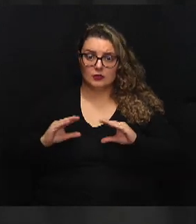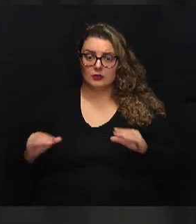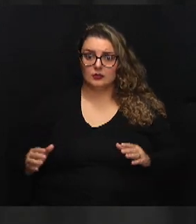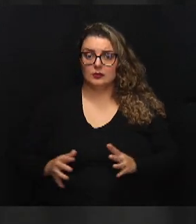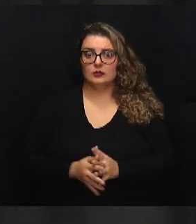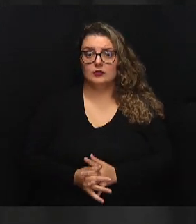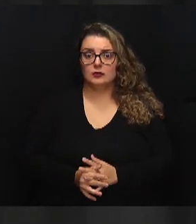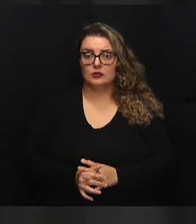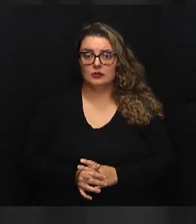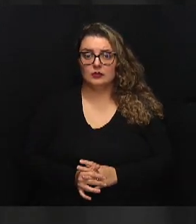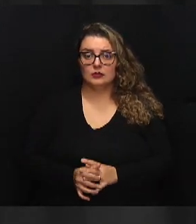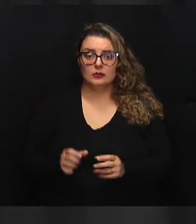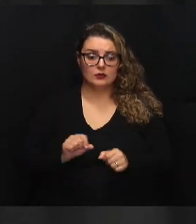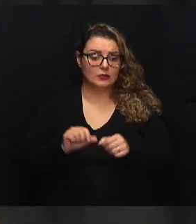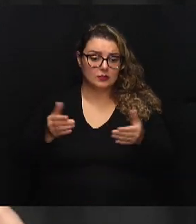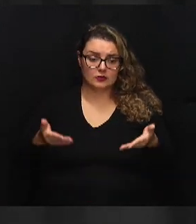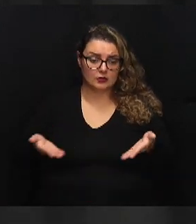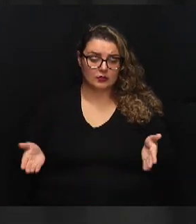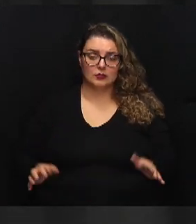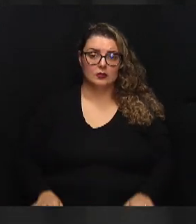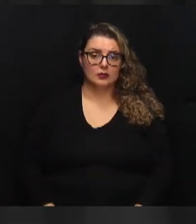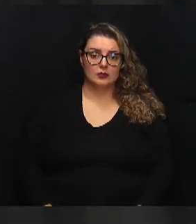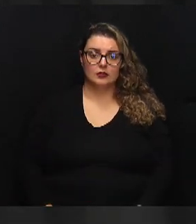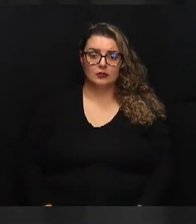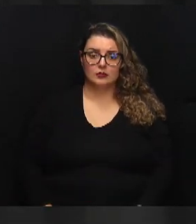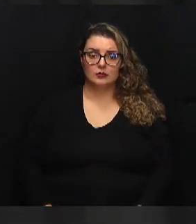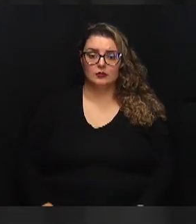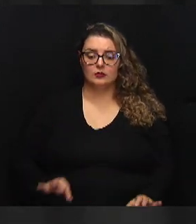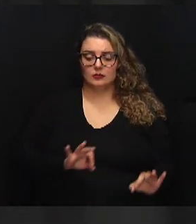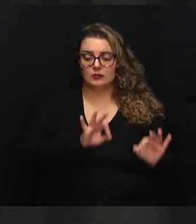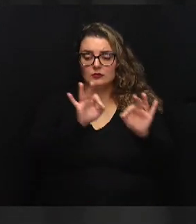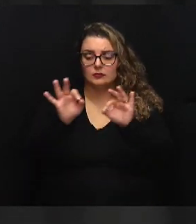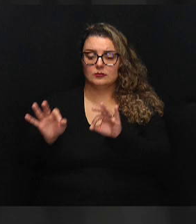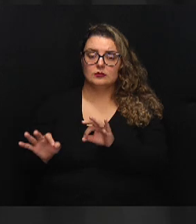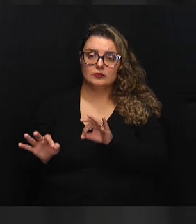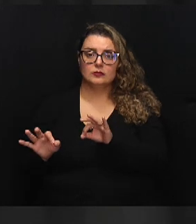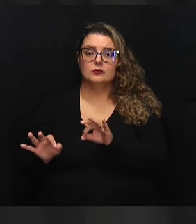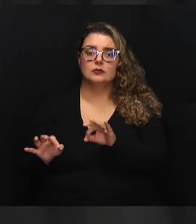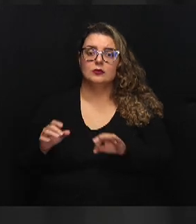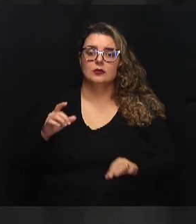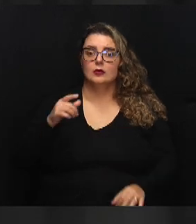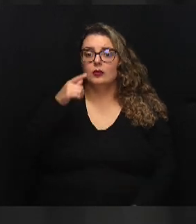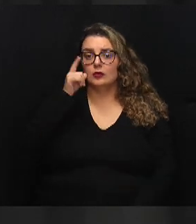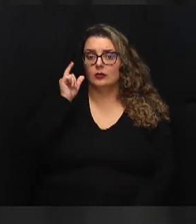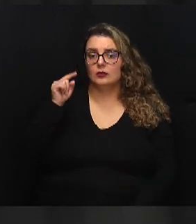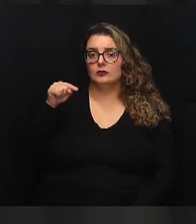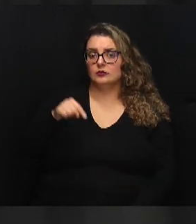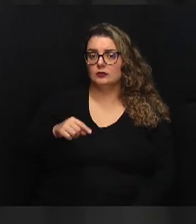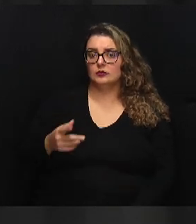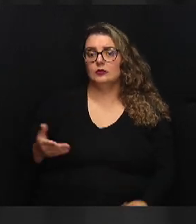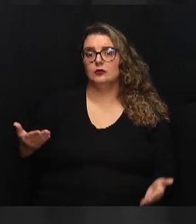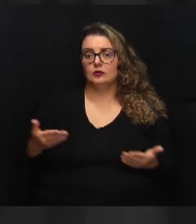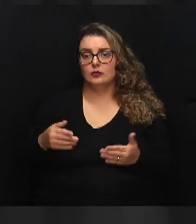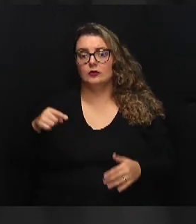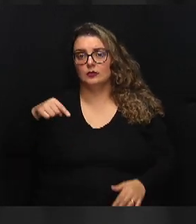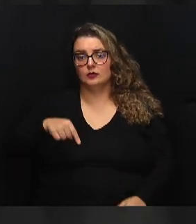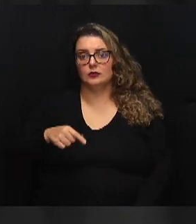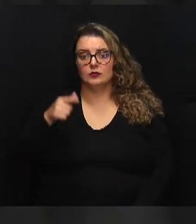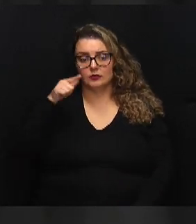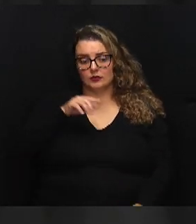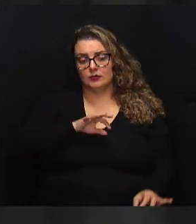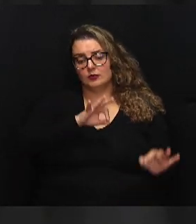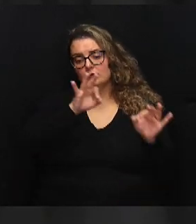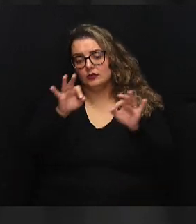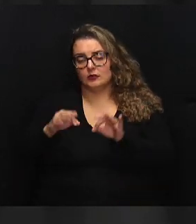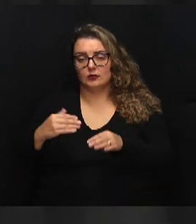E nós estamos fazendo agora. Eu estou acompanhando a obra, ontem mesmo eu estive lá, hoje eu já passei por lá novamente, eu acompanho as